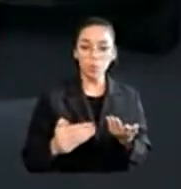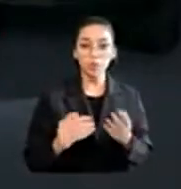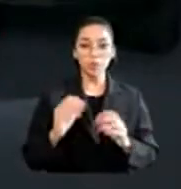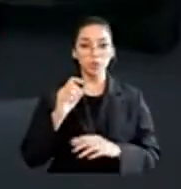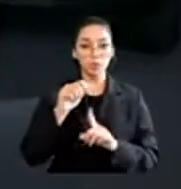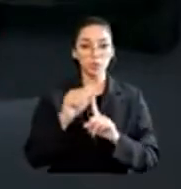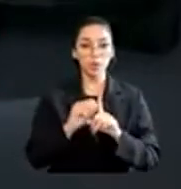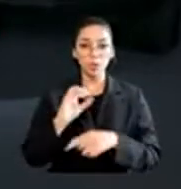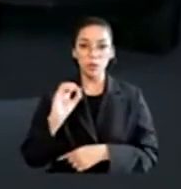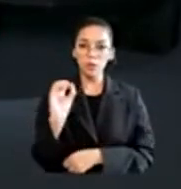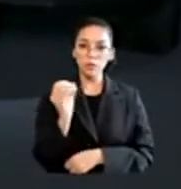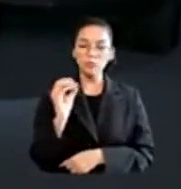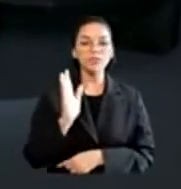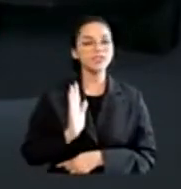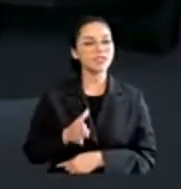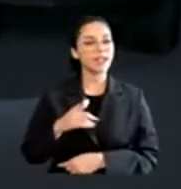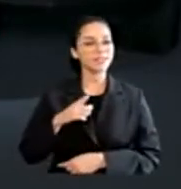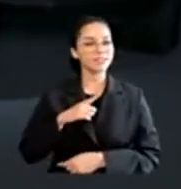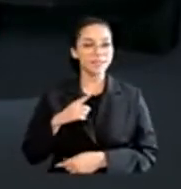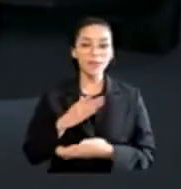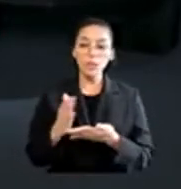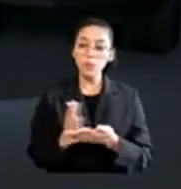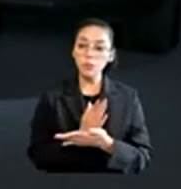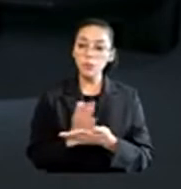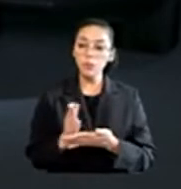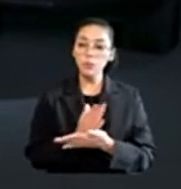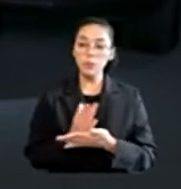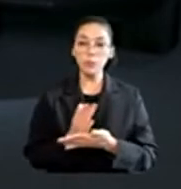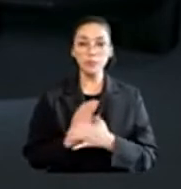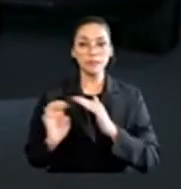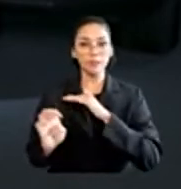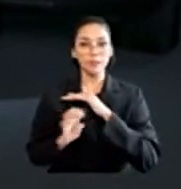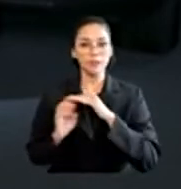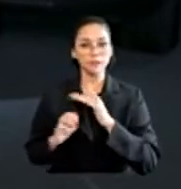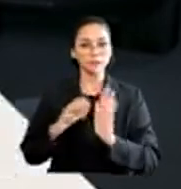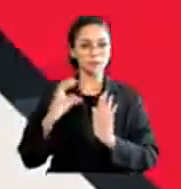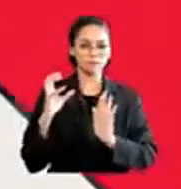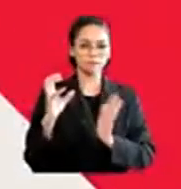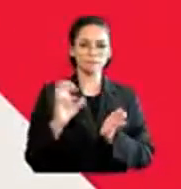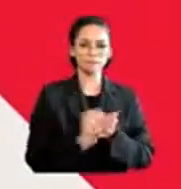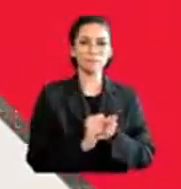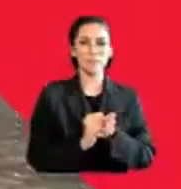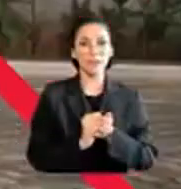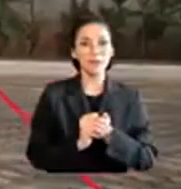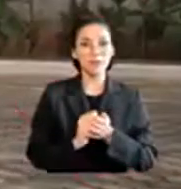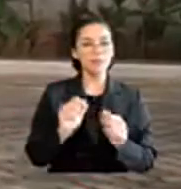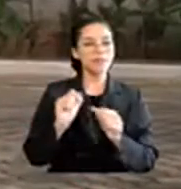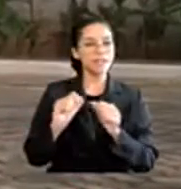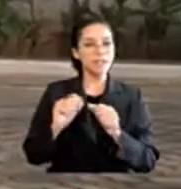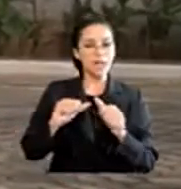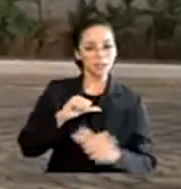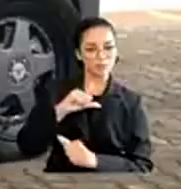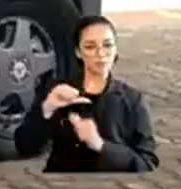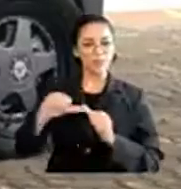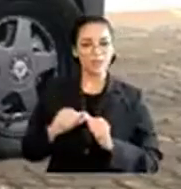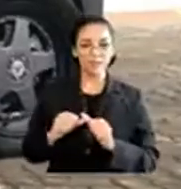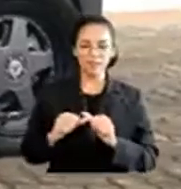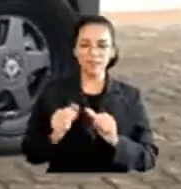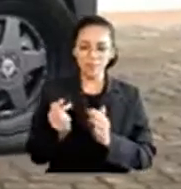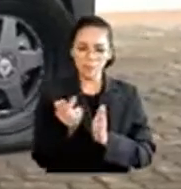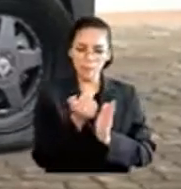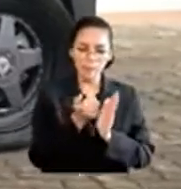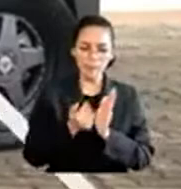já teremos algumas empresas homologadas para a realização dessas transformações. Além de uma configuração para transporte